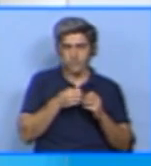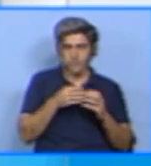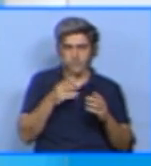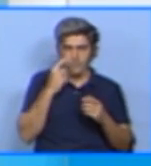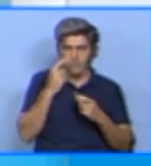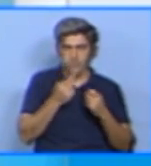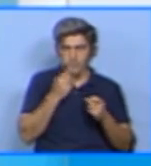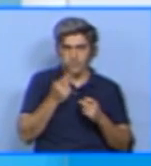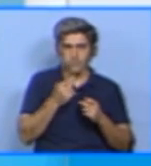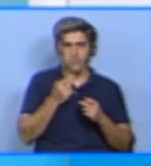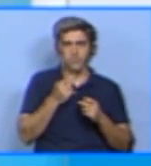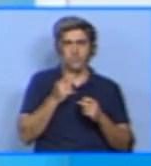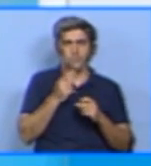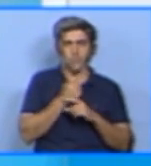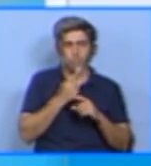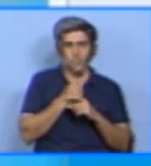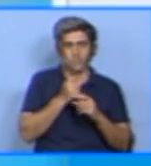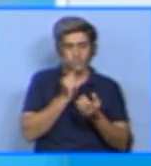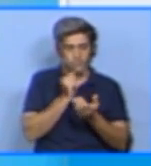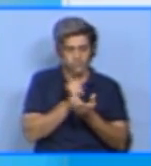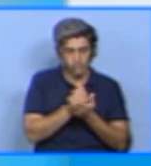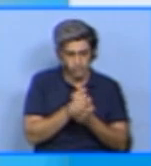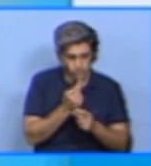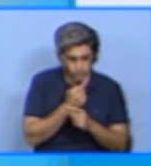procura, sei lá, de exorcismos, de